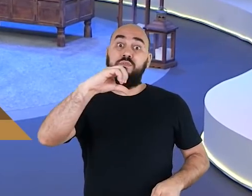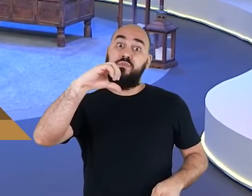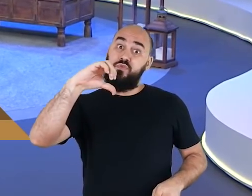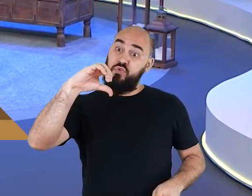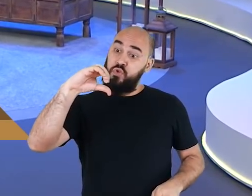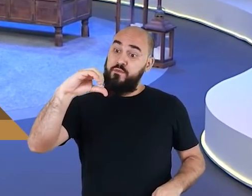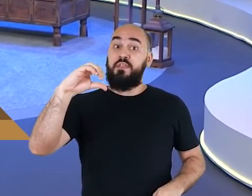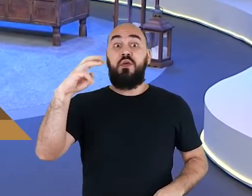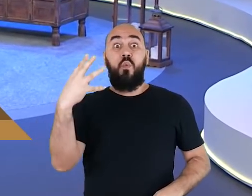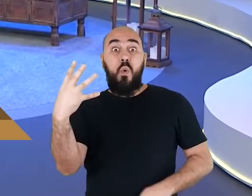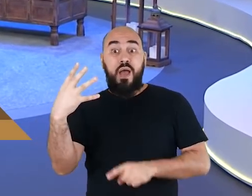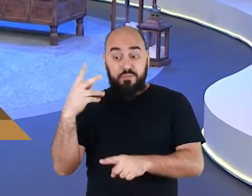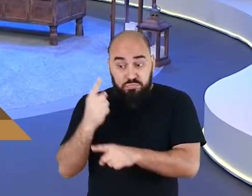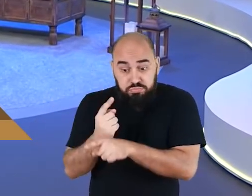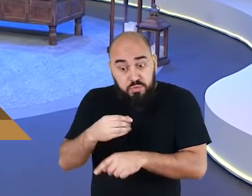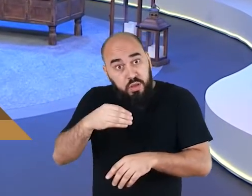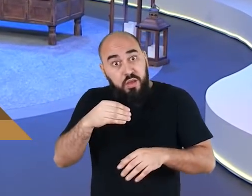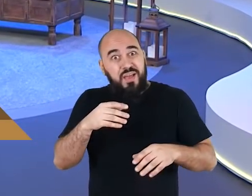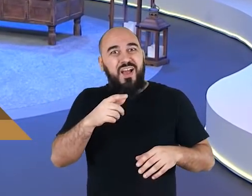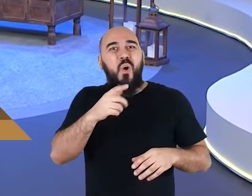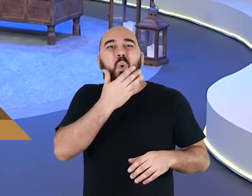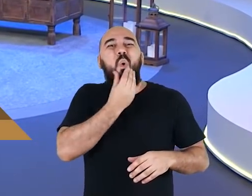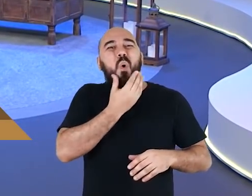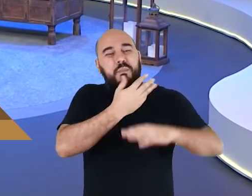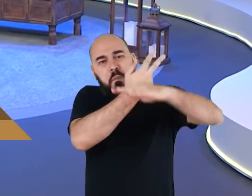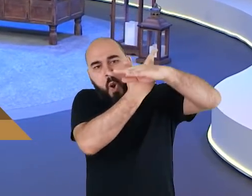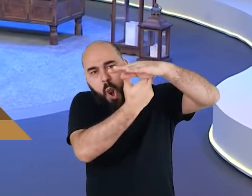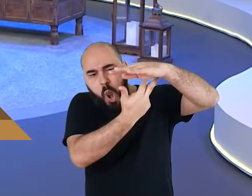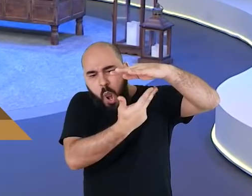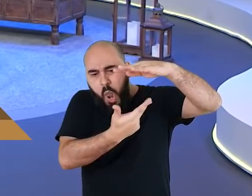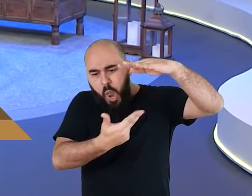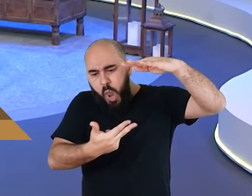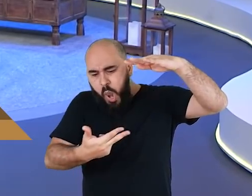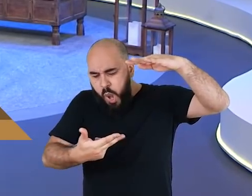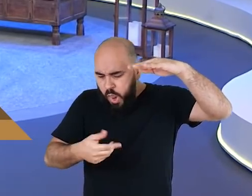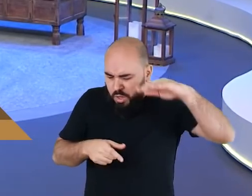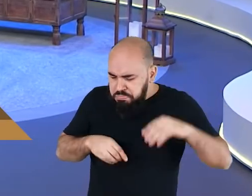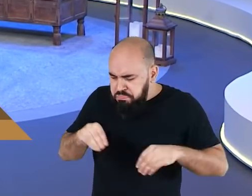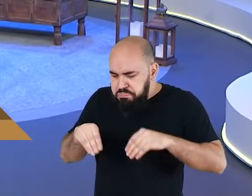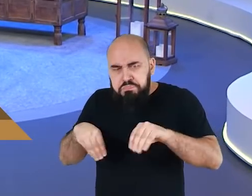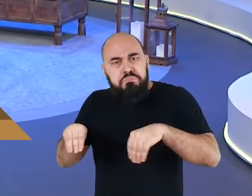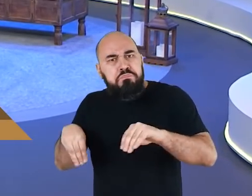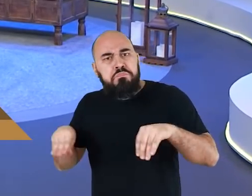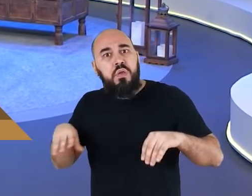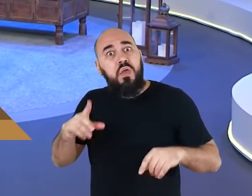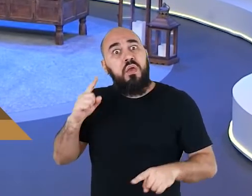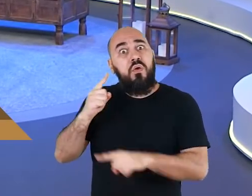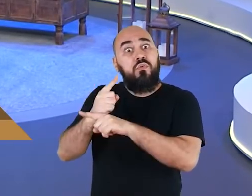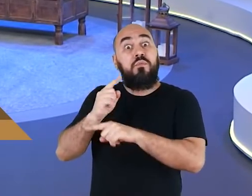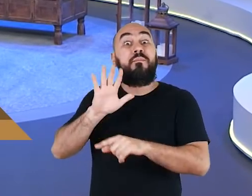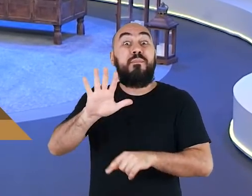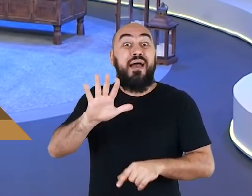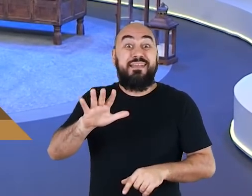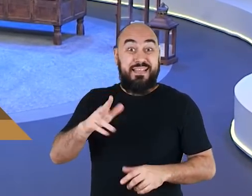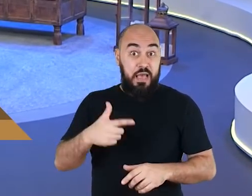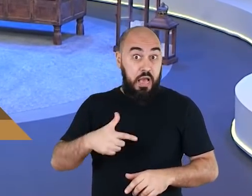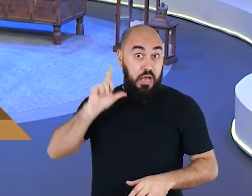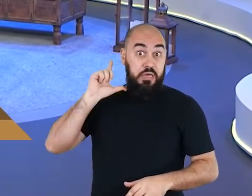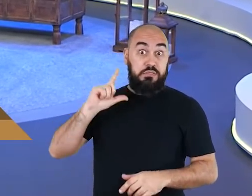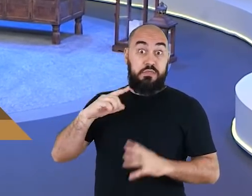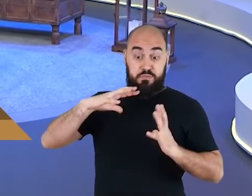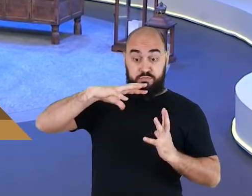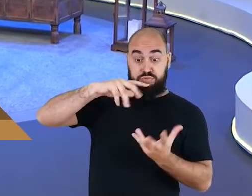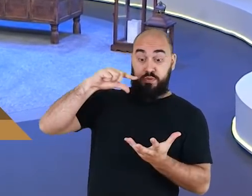mergulhadores, e aliás isso foi feito apenas depois de uma confirmação de satélite de onde provavelmente ficava o farol. Até